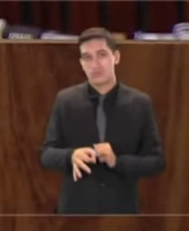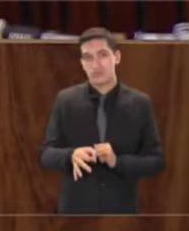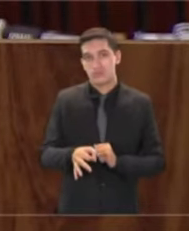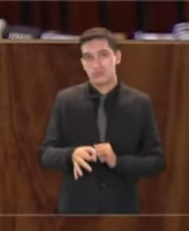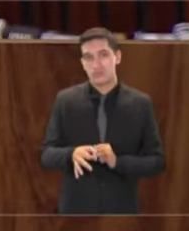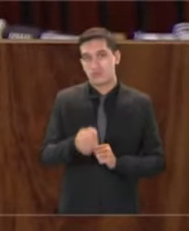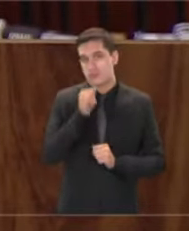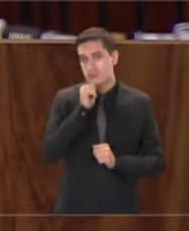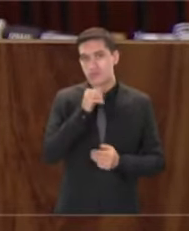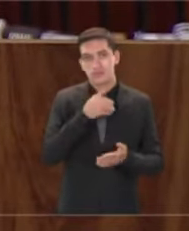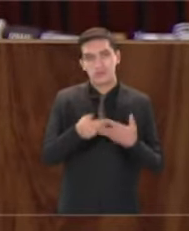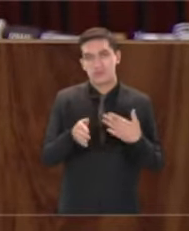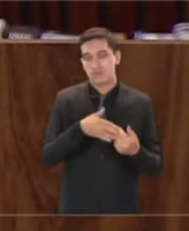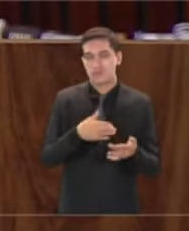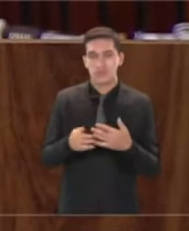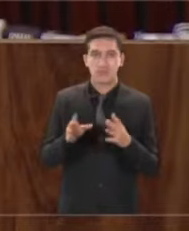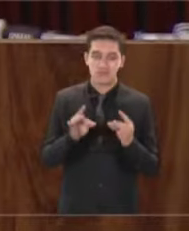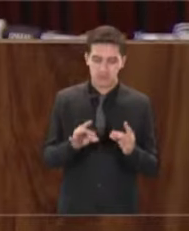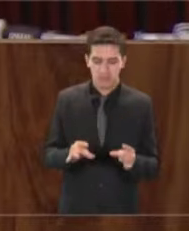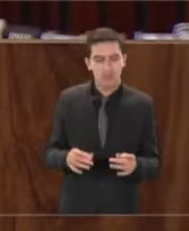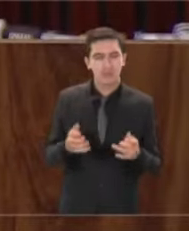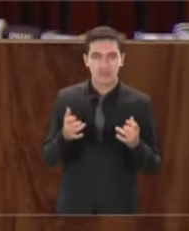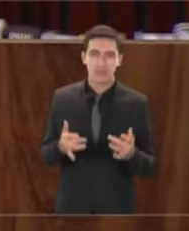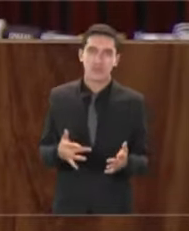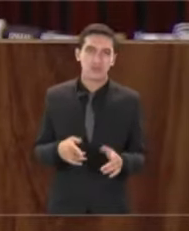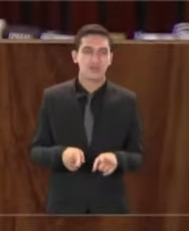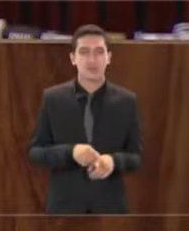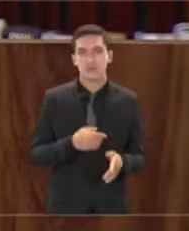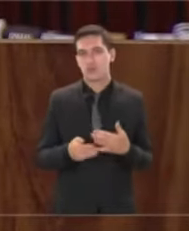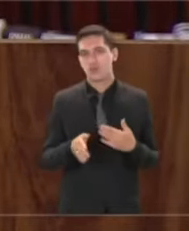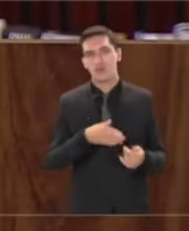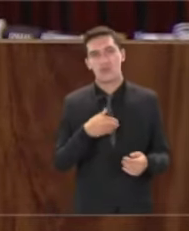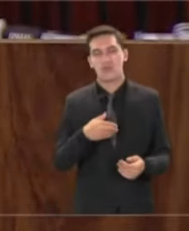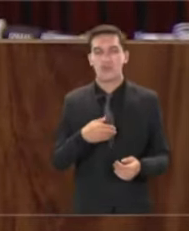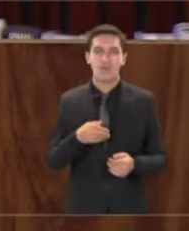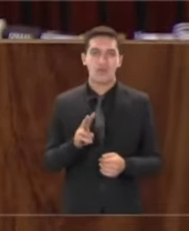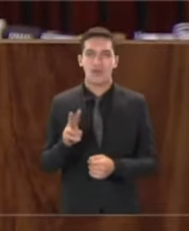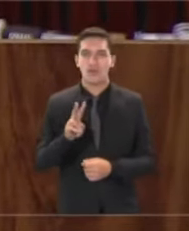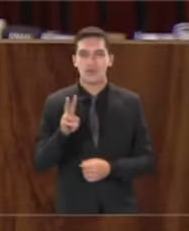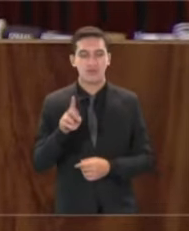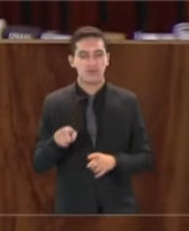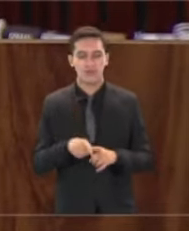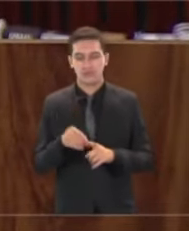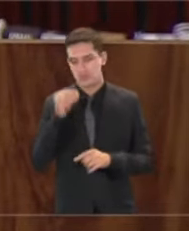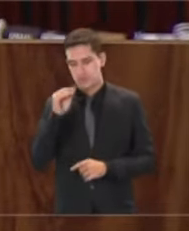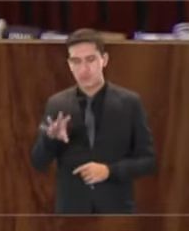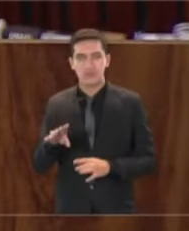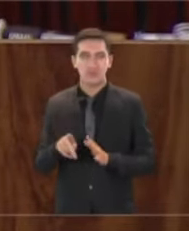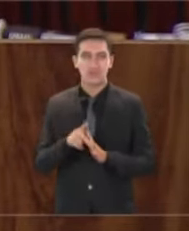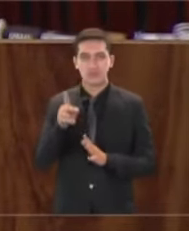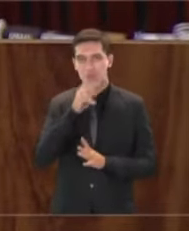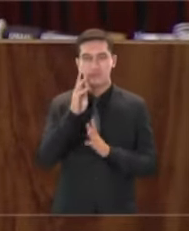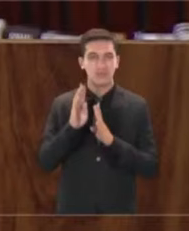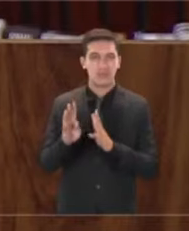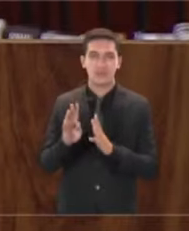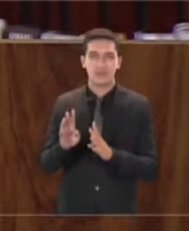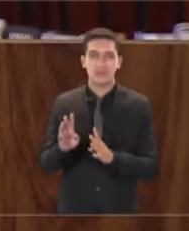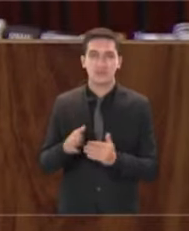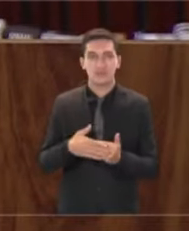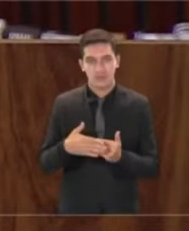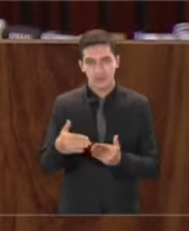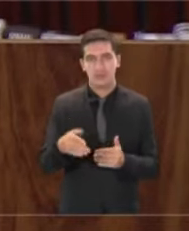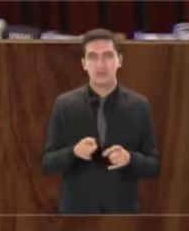sem qualquer fundamento e sem qualquer valor, é até desprezada pelos ouvintes. Mais